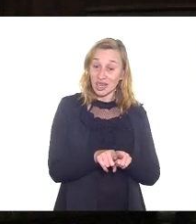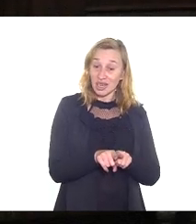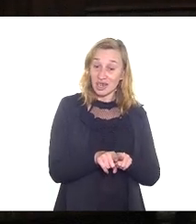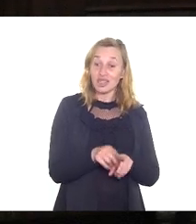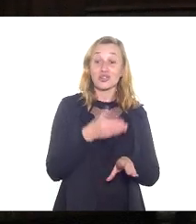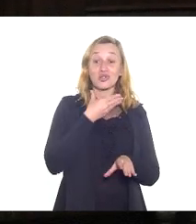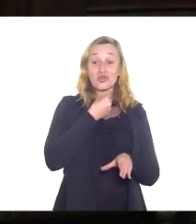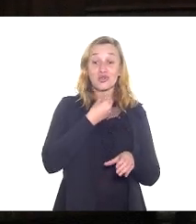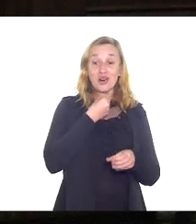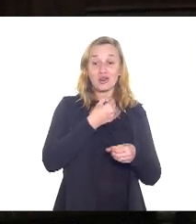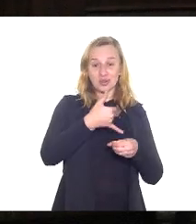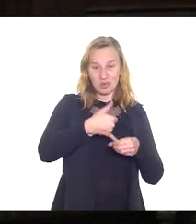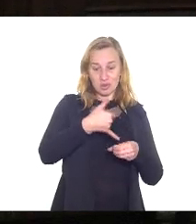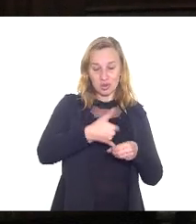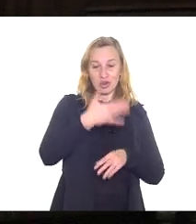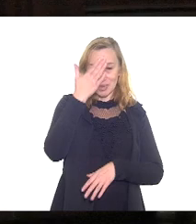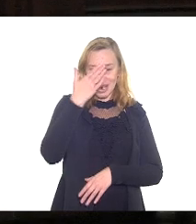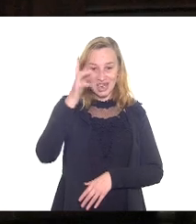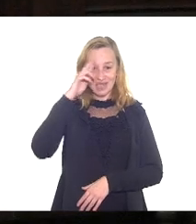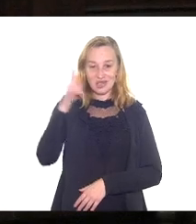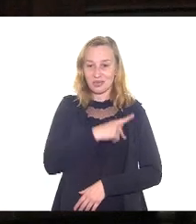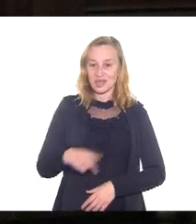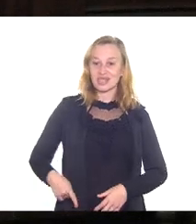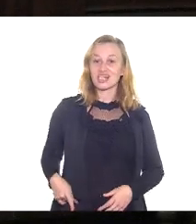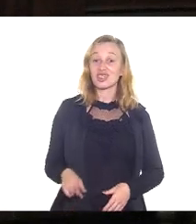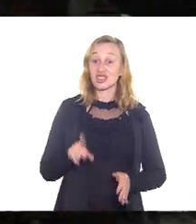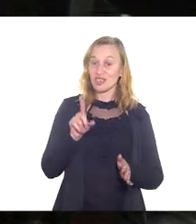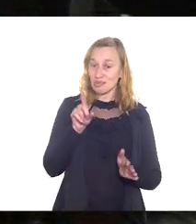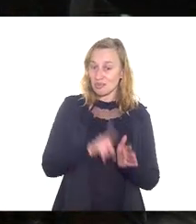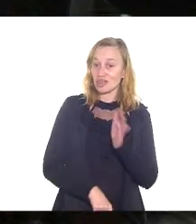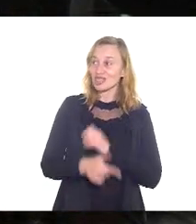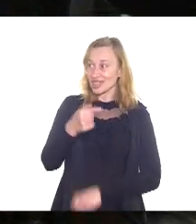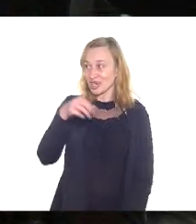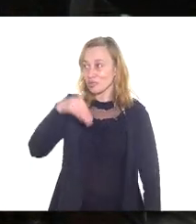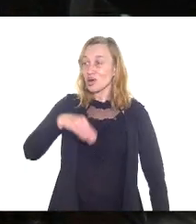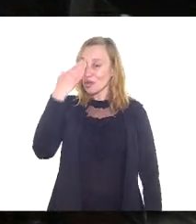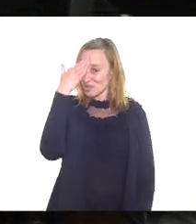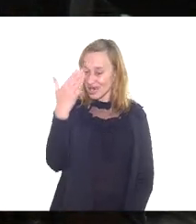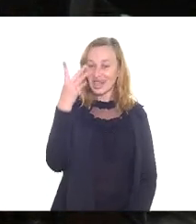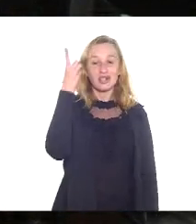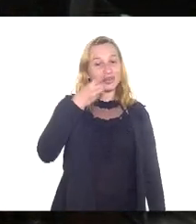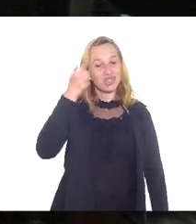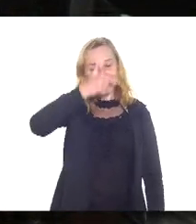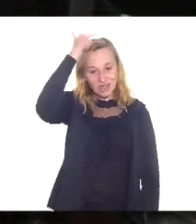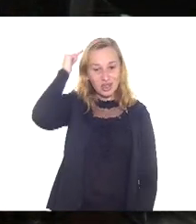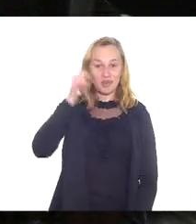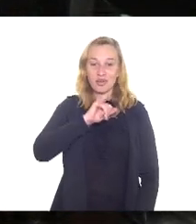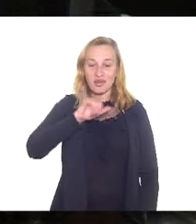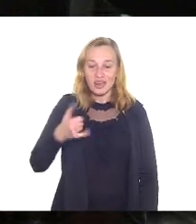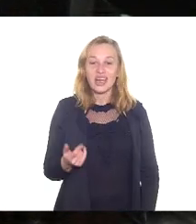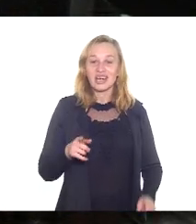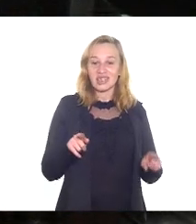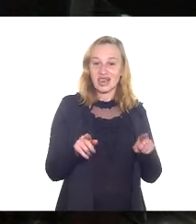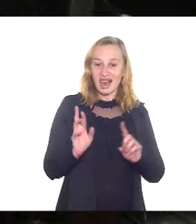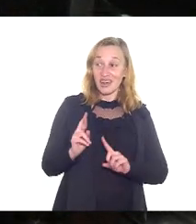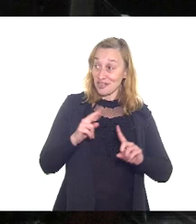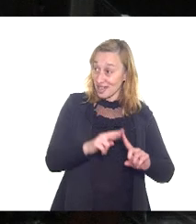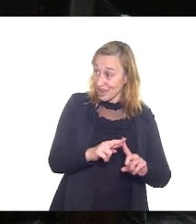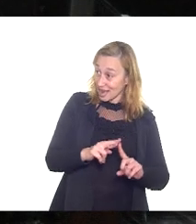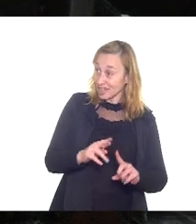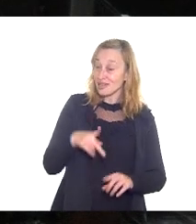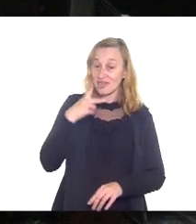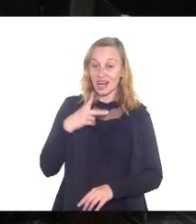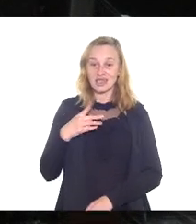senhora presidente. Não fiz nem meus 7 minutos. Muito obrigada, deputado Luiz Paulo. Aproveitar a referência feita à